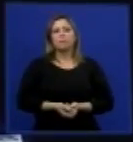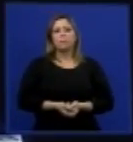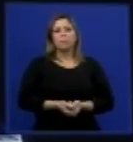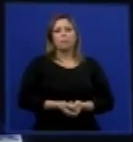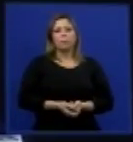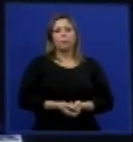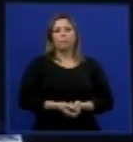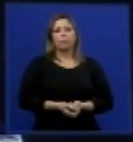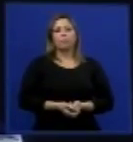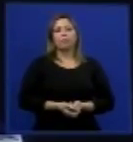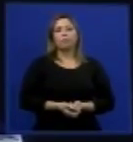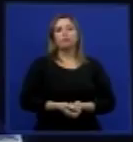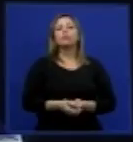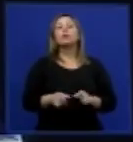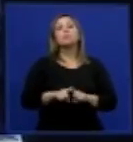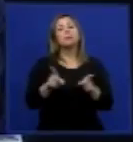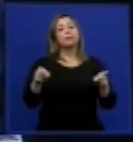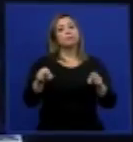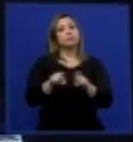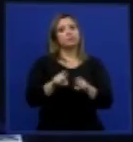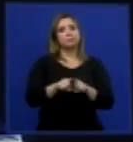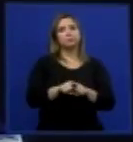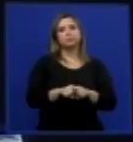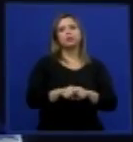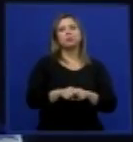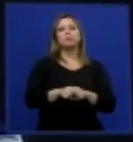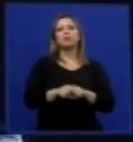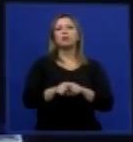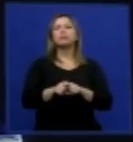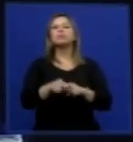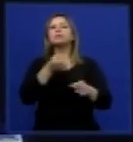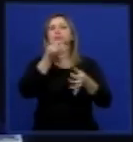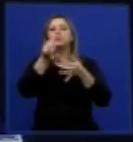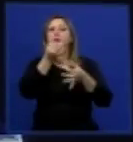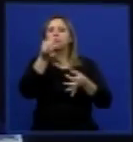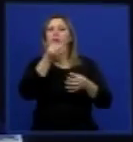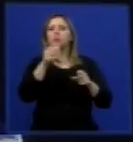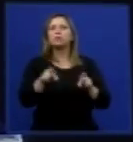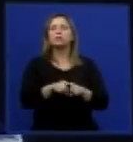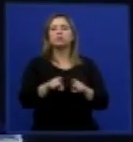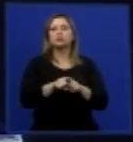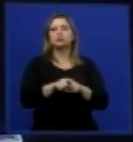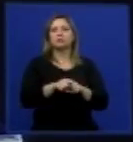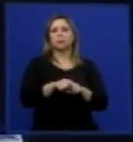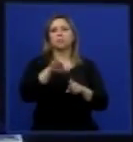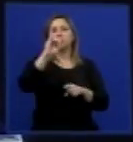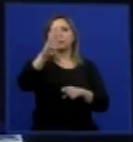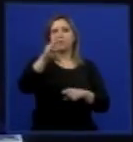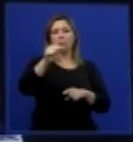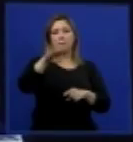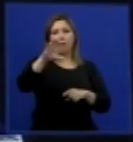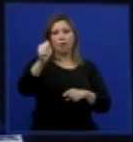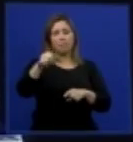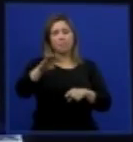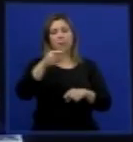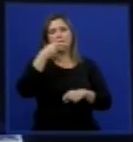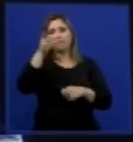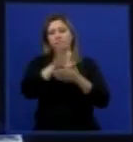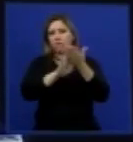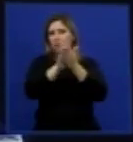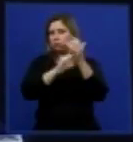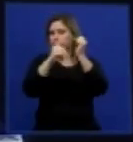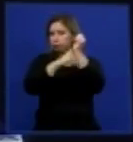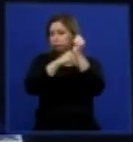30102 mas também em linha de conta a omissão do a omissão do Ibama resistente à ordem